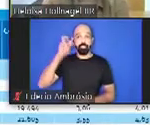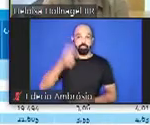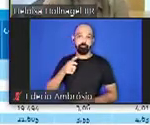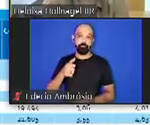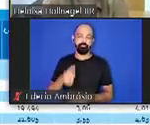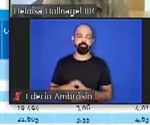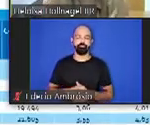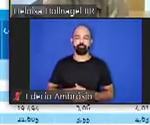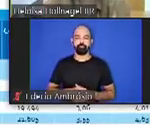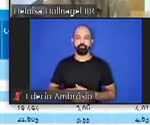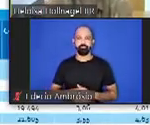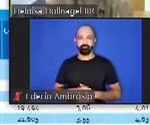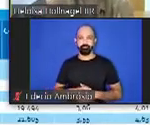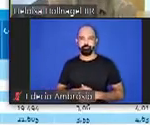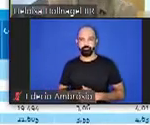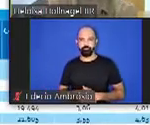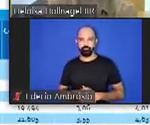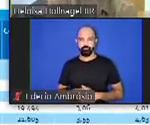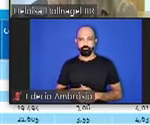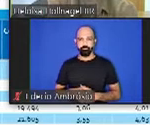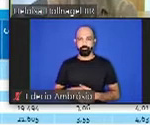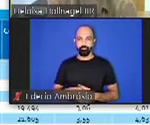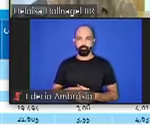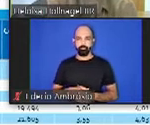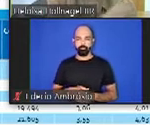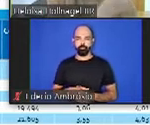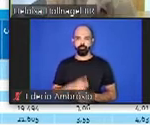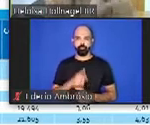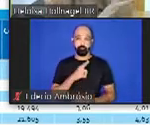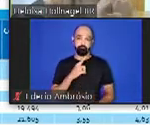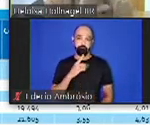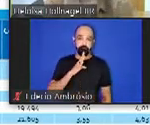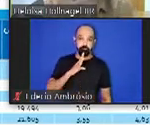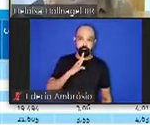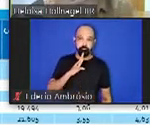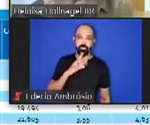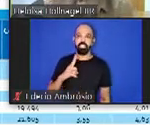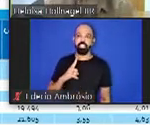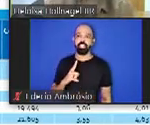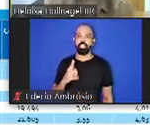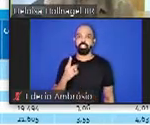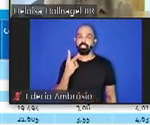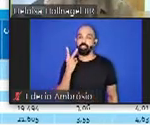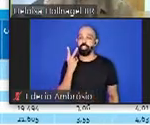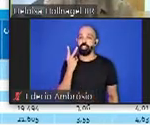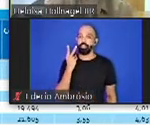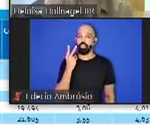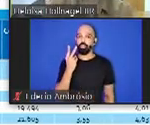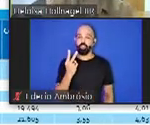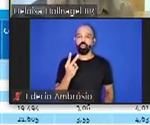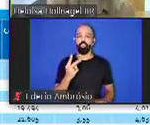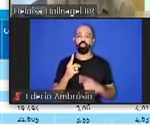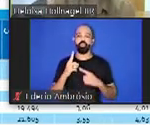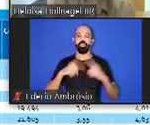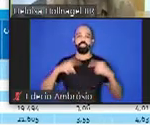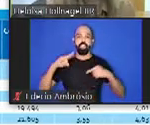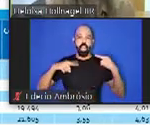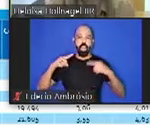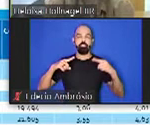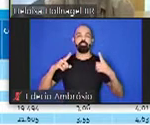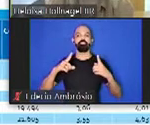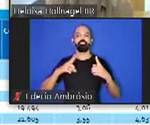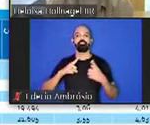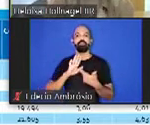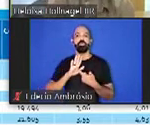para vocês terem uma ideia, né? A gente tem dois gráficos que mostram